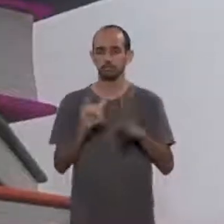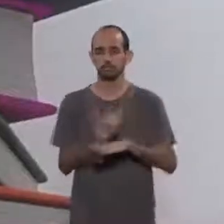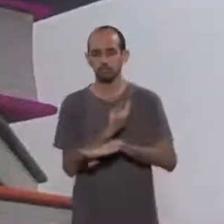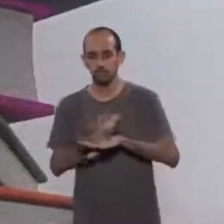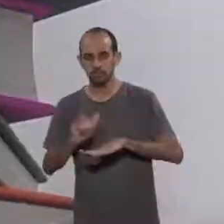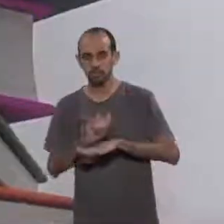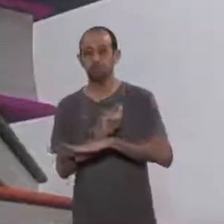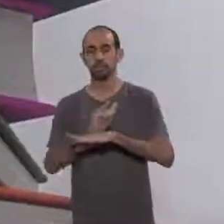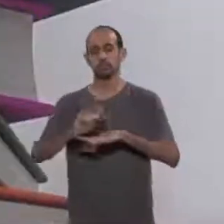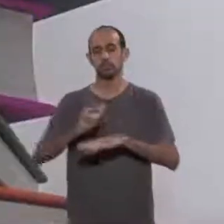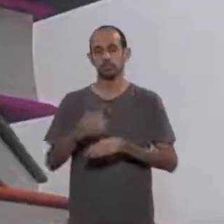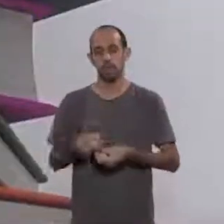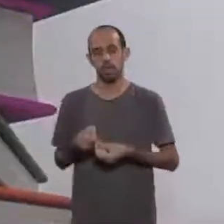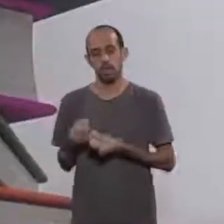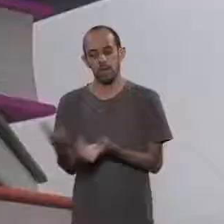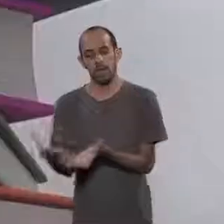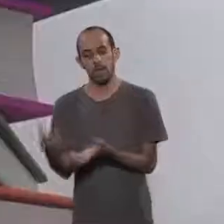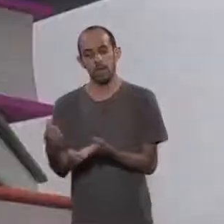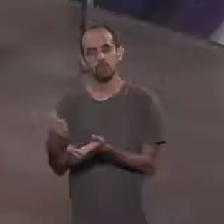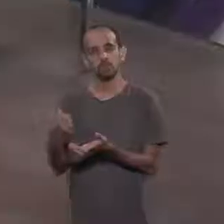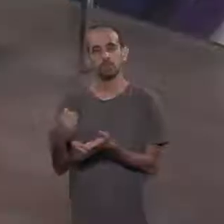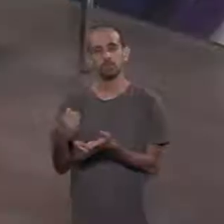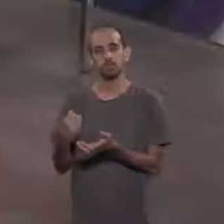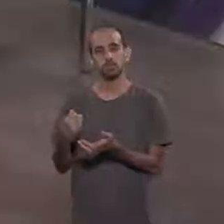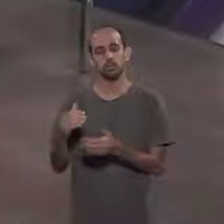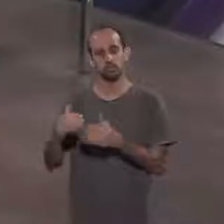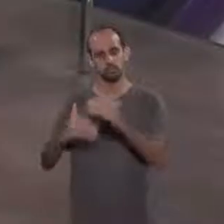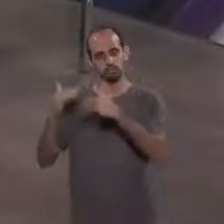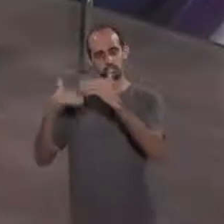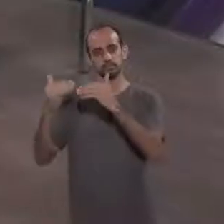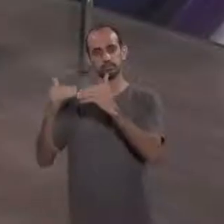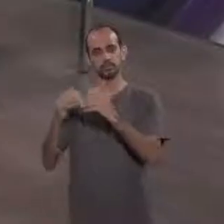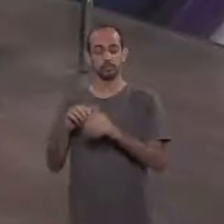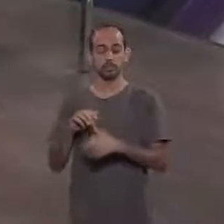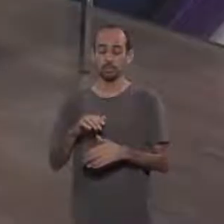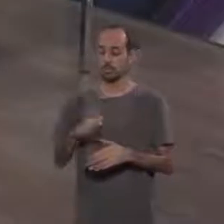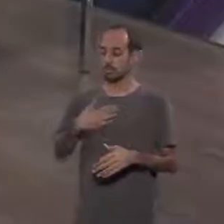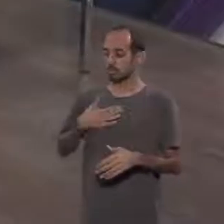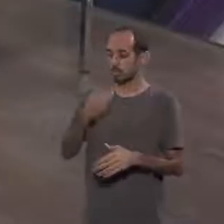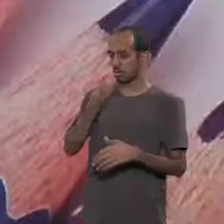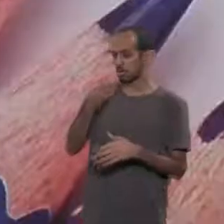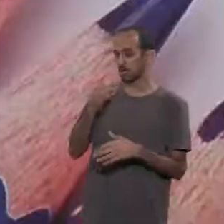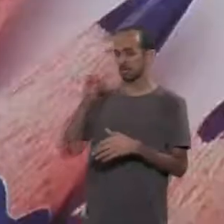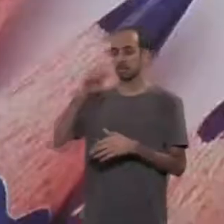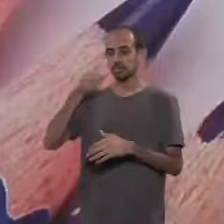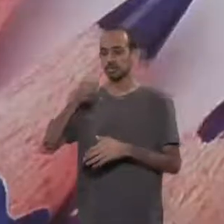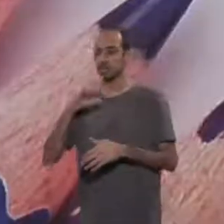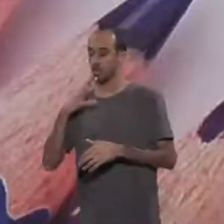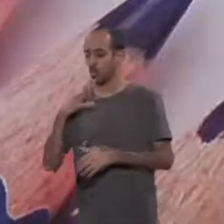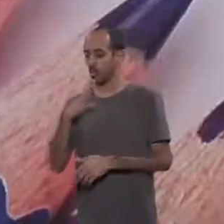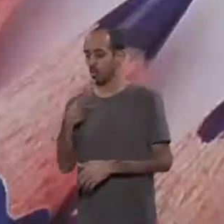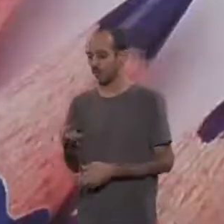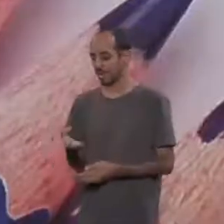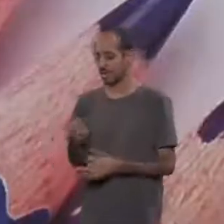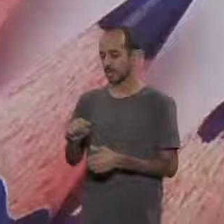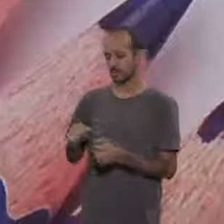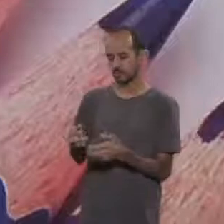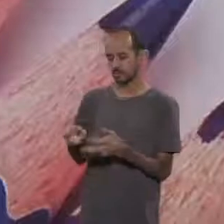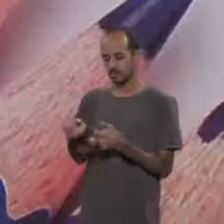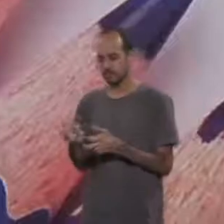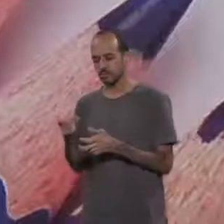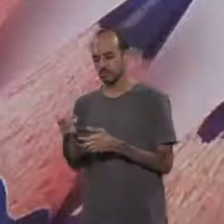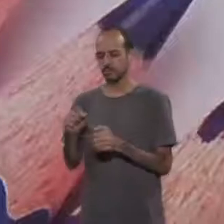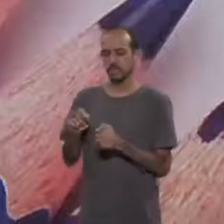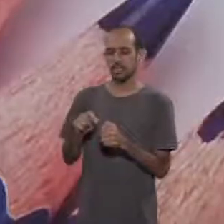poder contribuir, ajudá-los de alguma forma. Porque eu acho que quando conhece, realmente, Isso. essa coisa do conhecer, não ficar só no